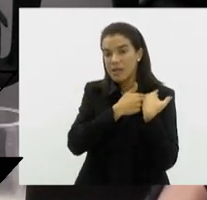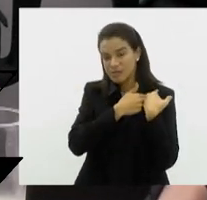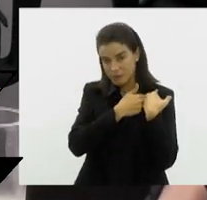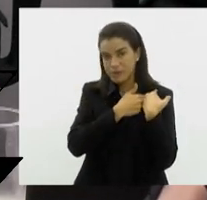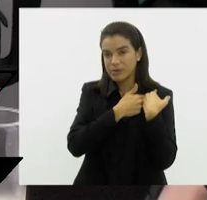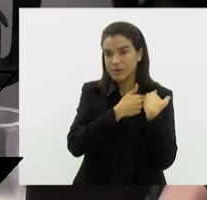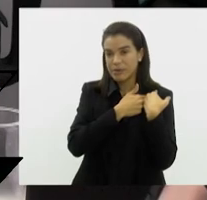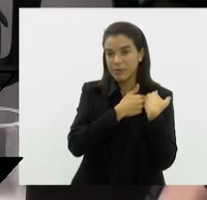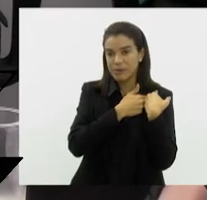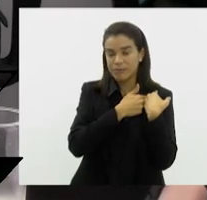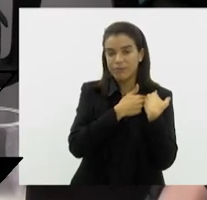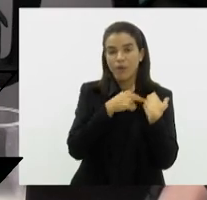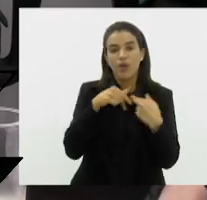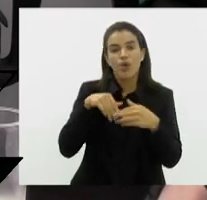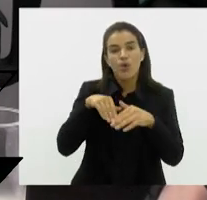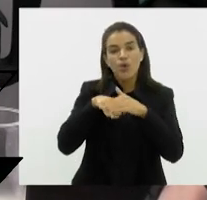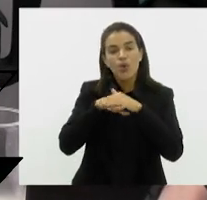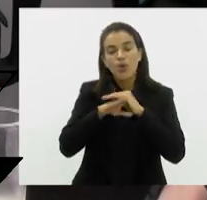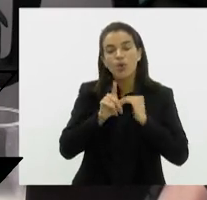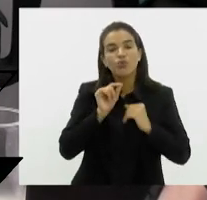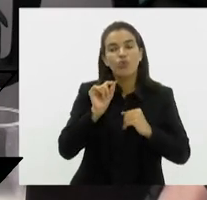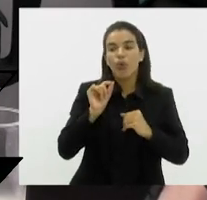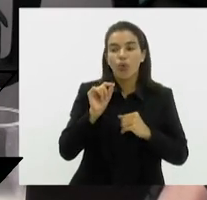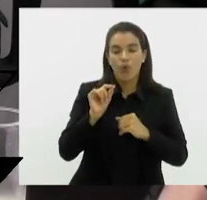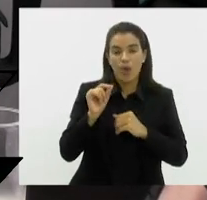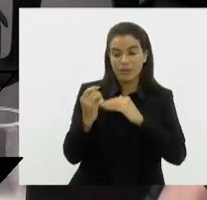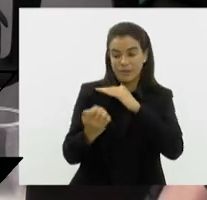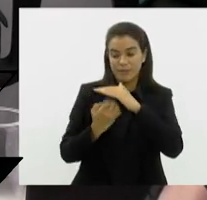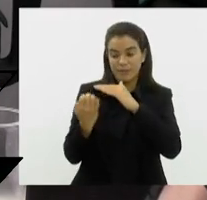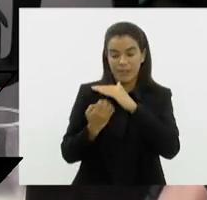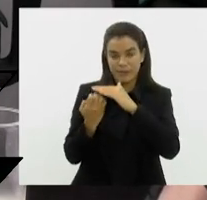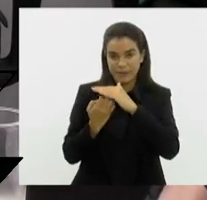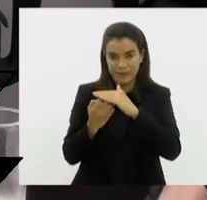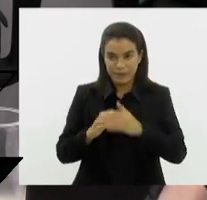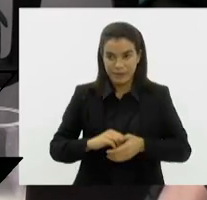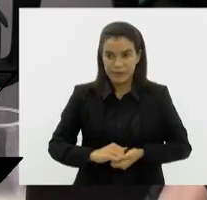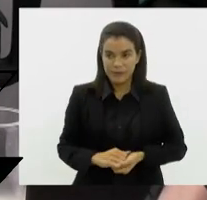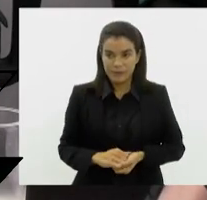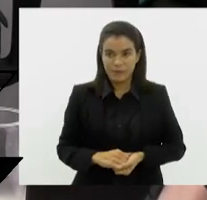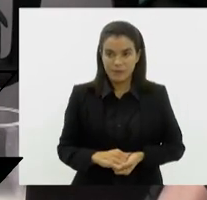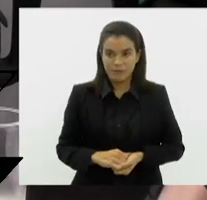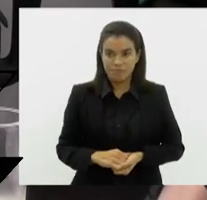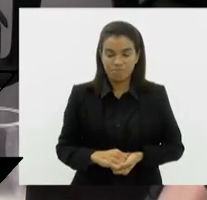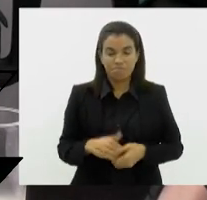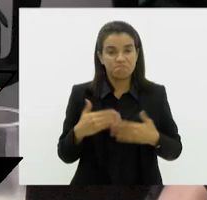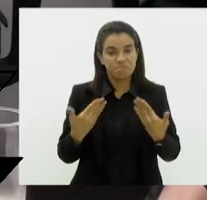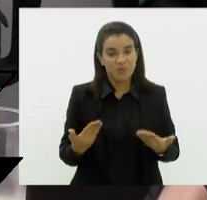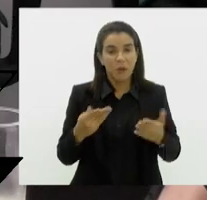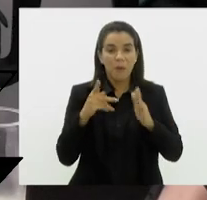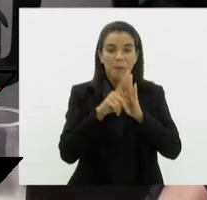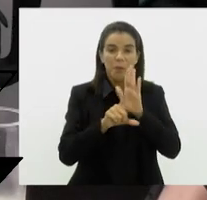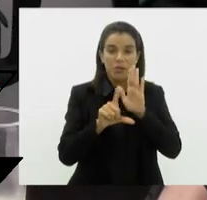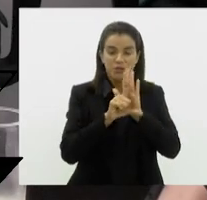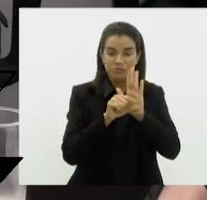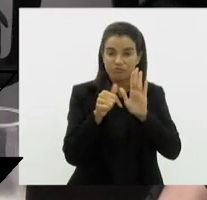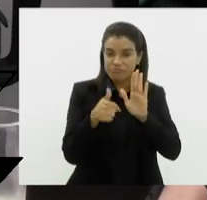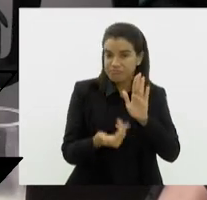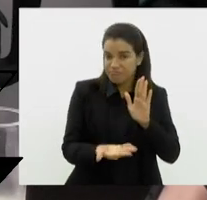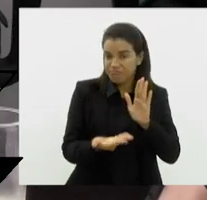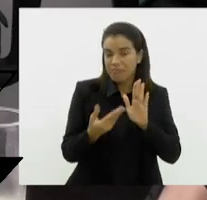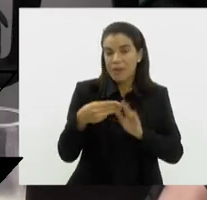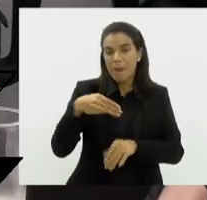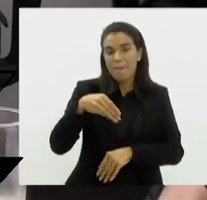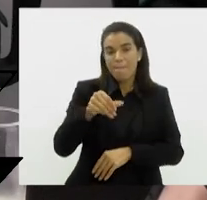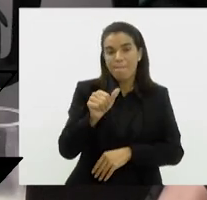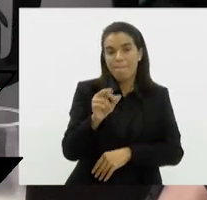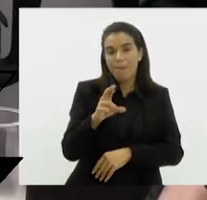responsabilidade e guarda das empresas onde trabalham. Então, o projeto de lei do deputado